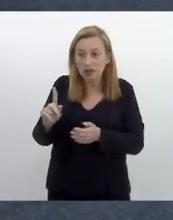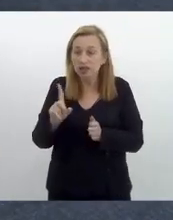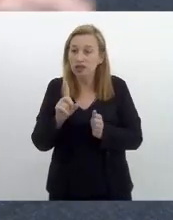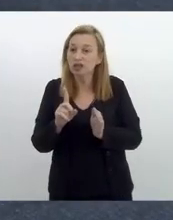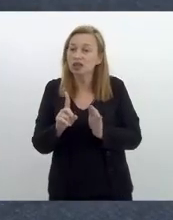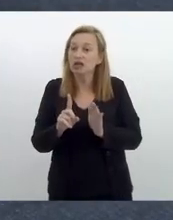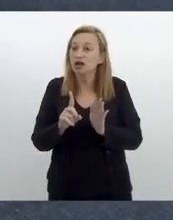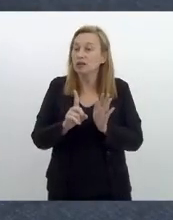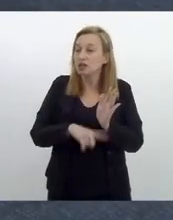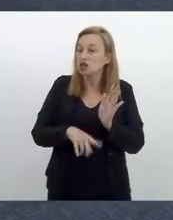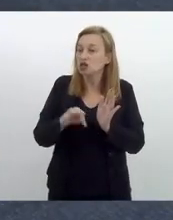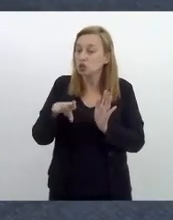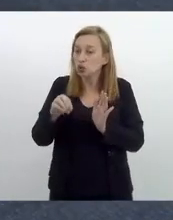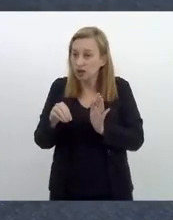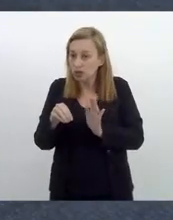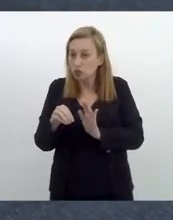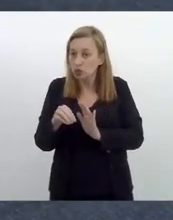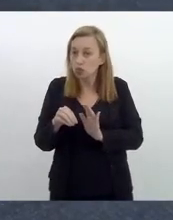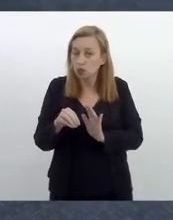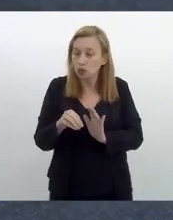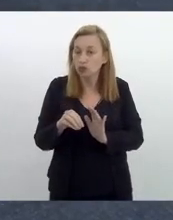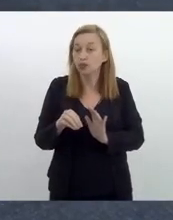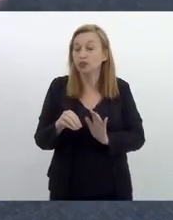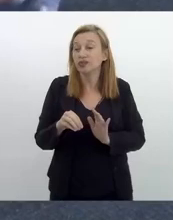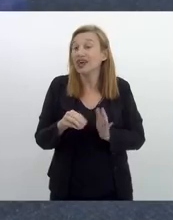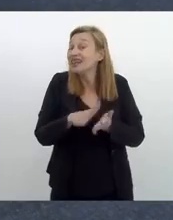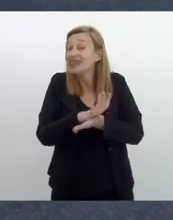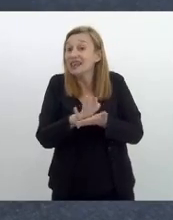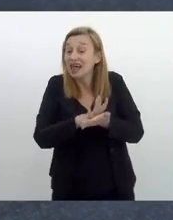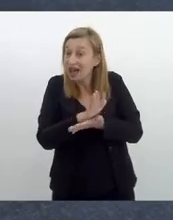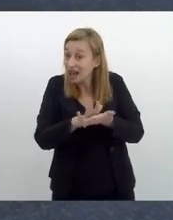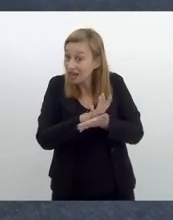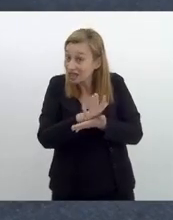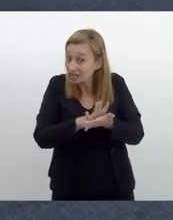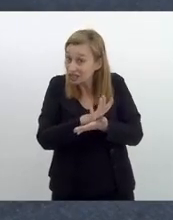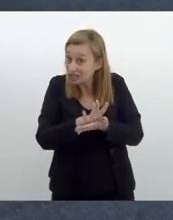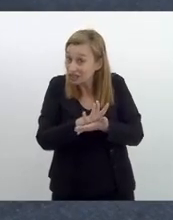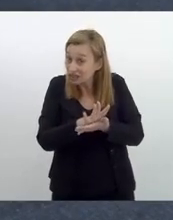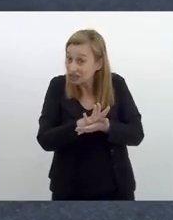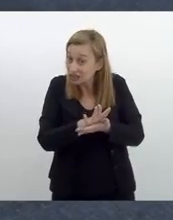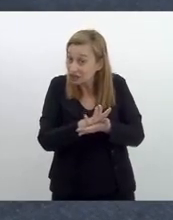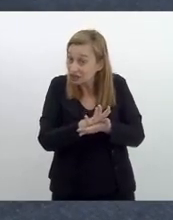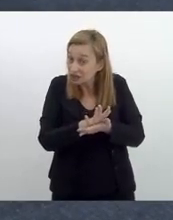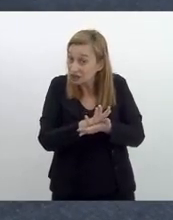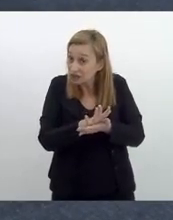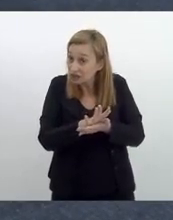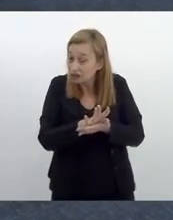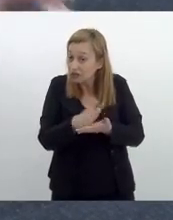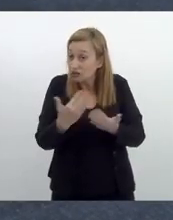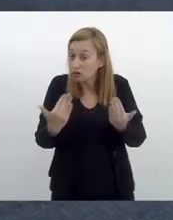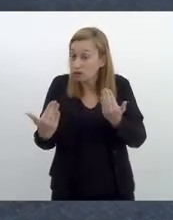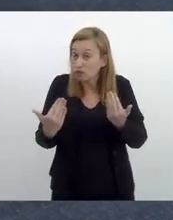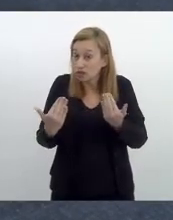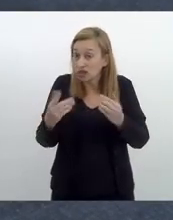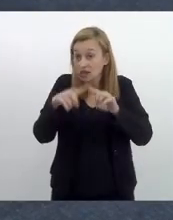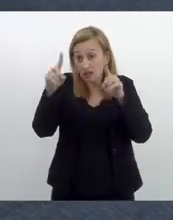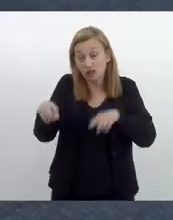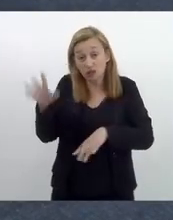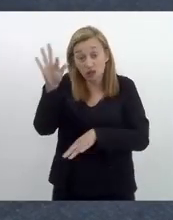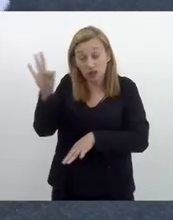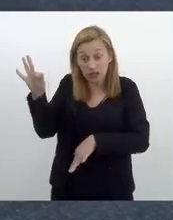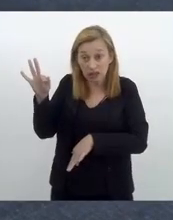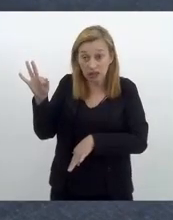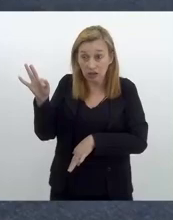e a tabela de periodicidade das pensões nada disso tem equiparação com o servidor federal o único item